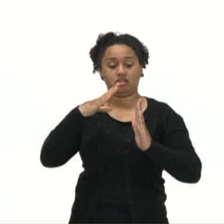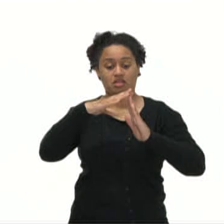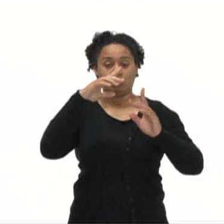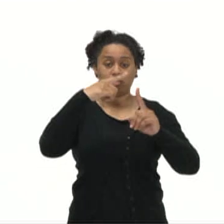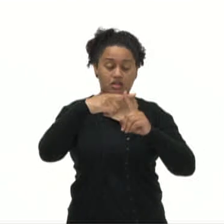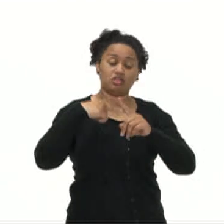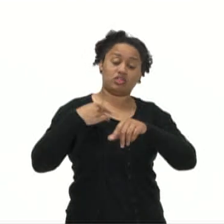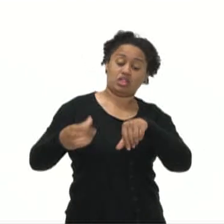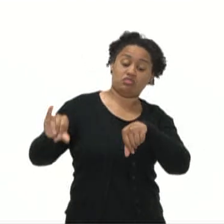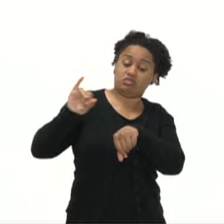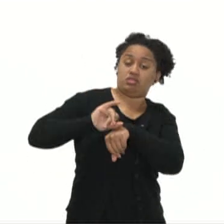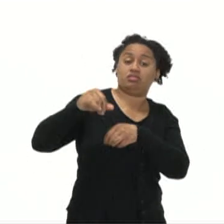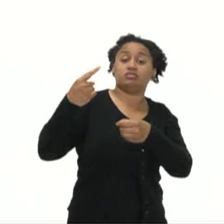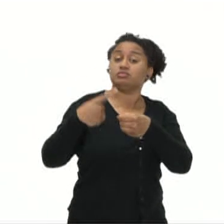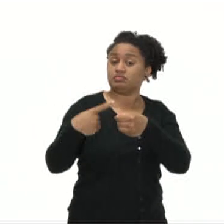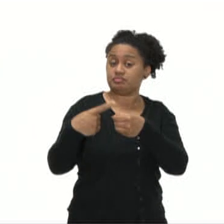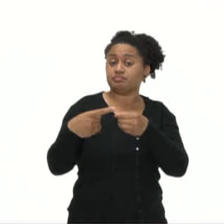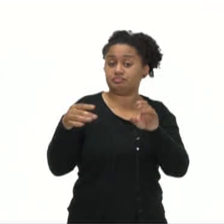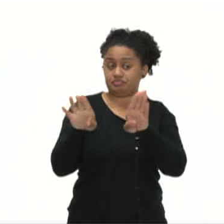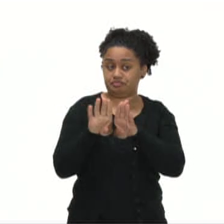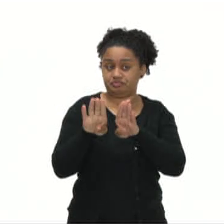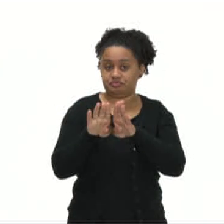centro também.